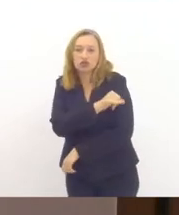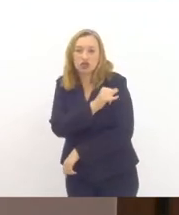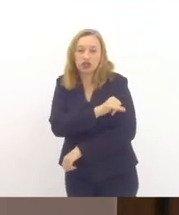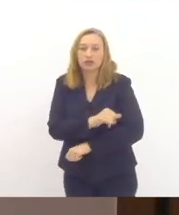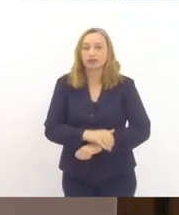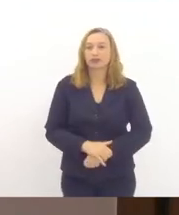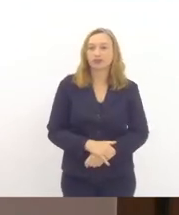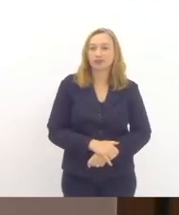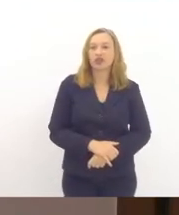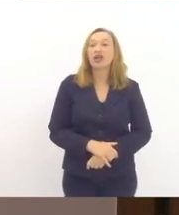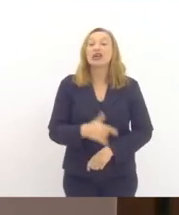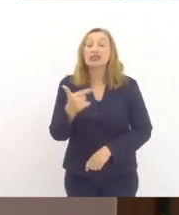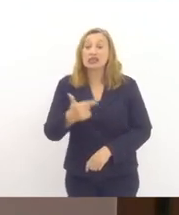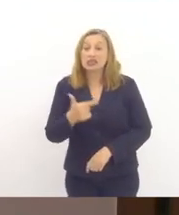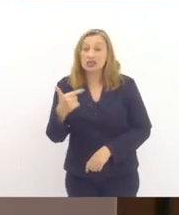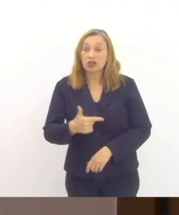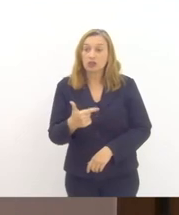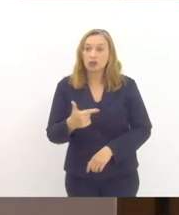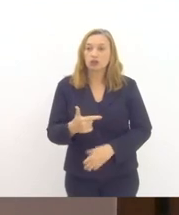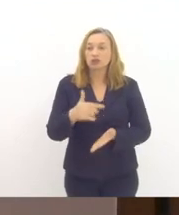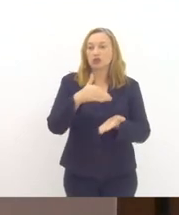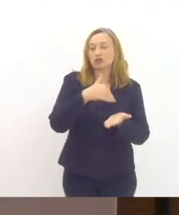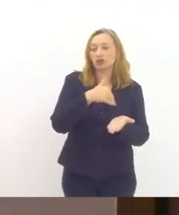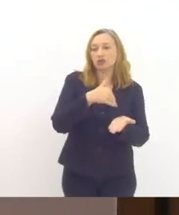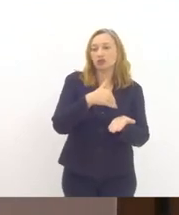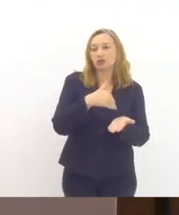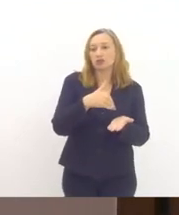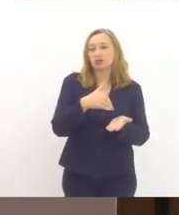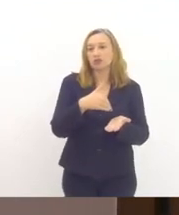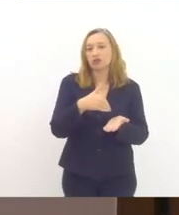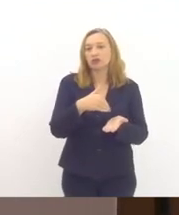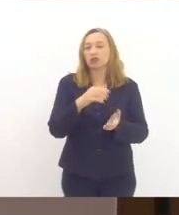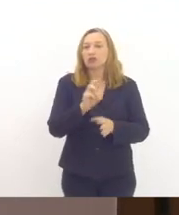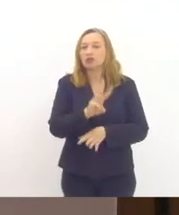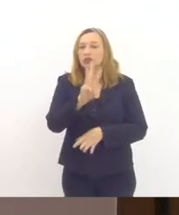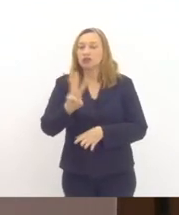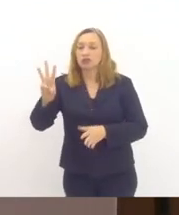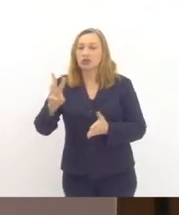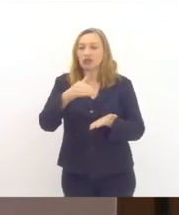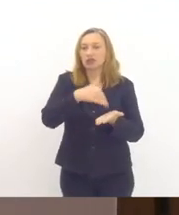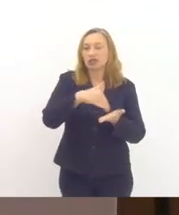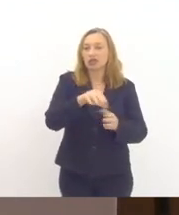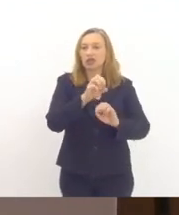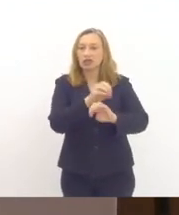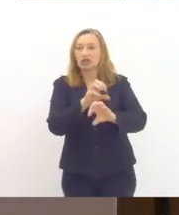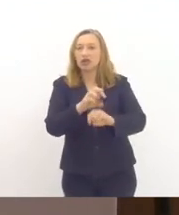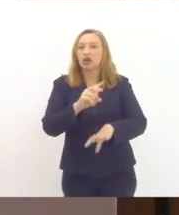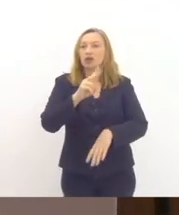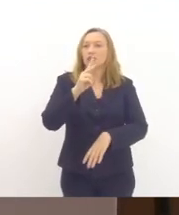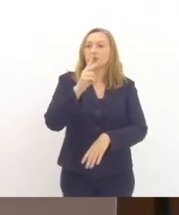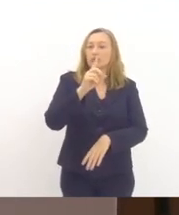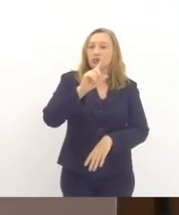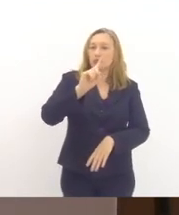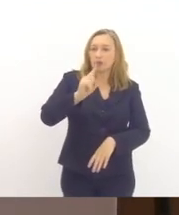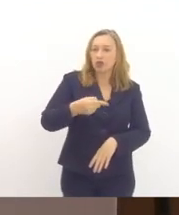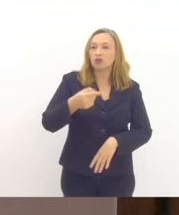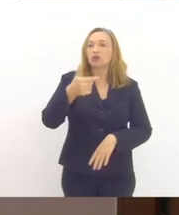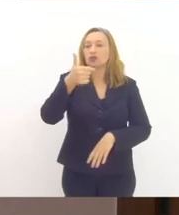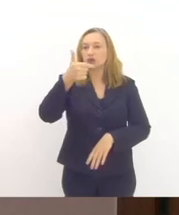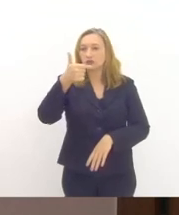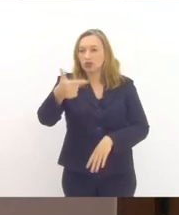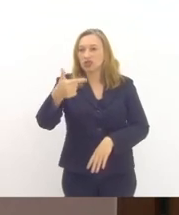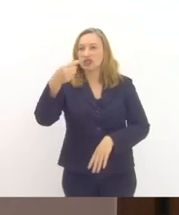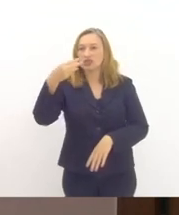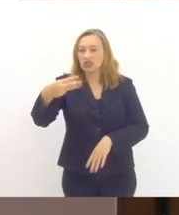Tá. Segundo o site da SEDUC, o que ali aparece é que 1.233 escolas, desse total,